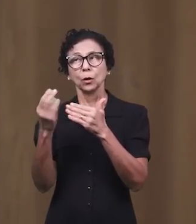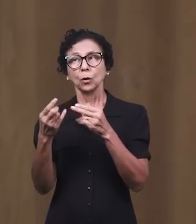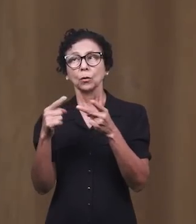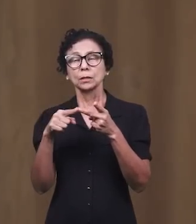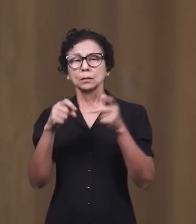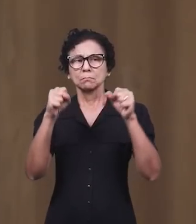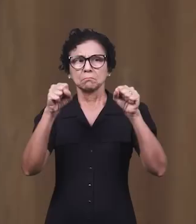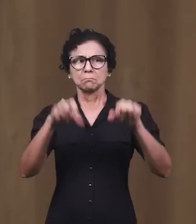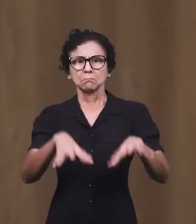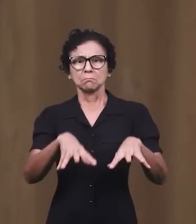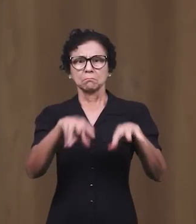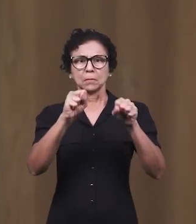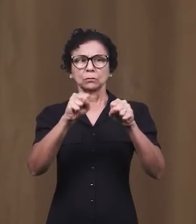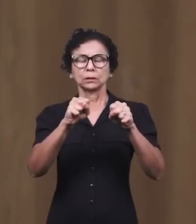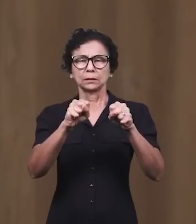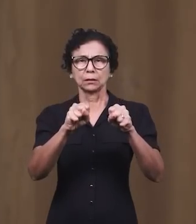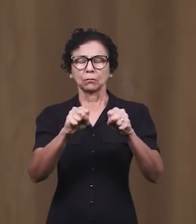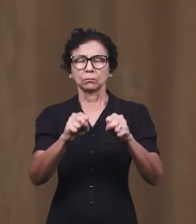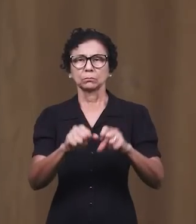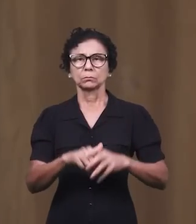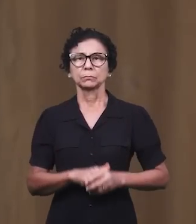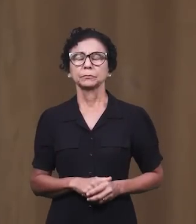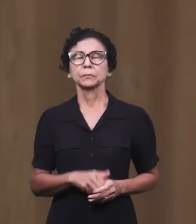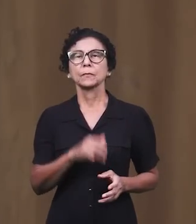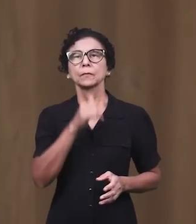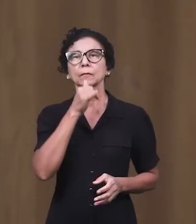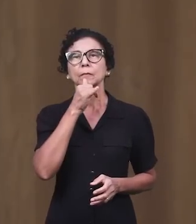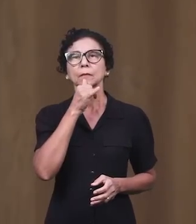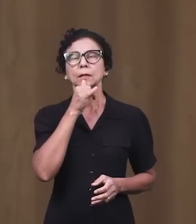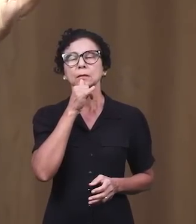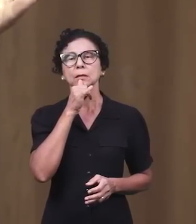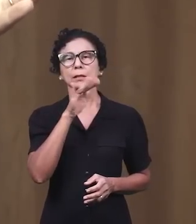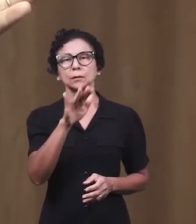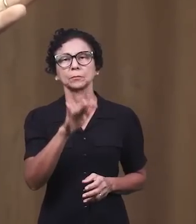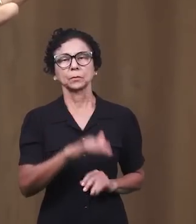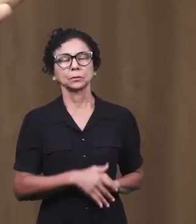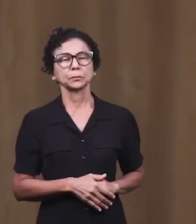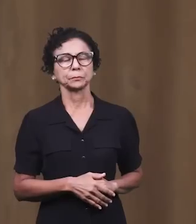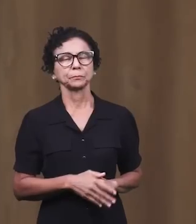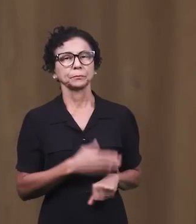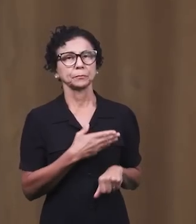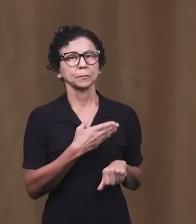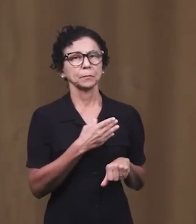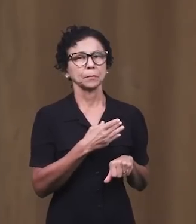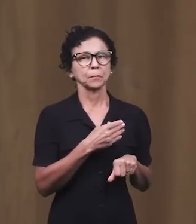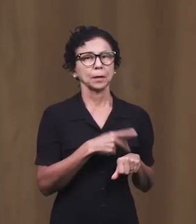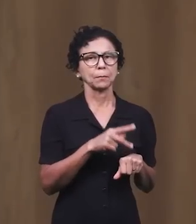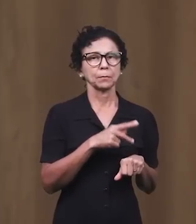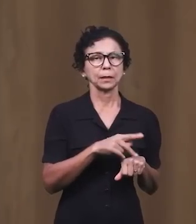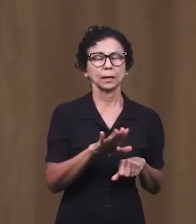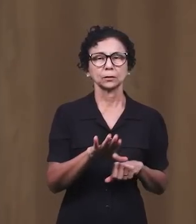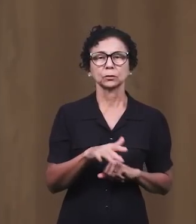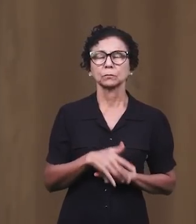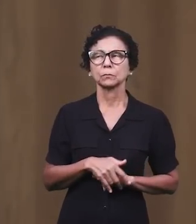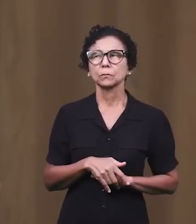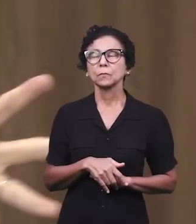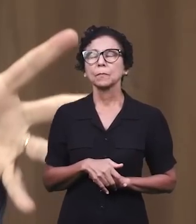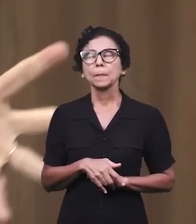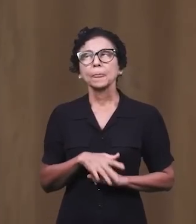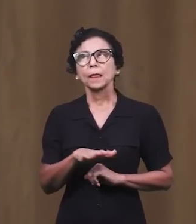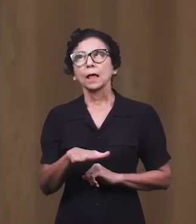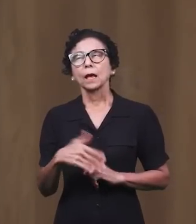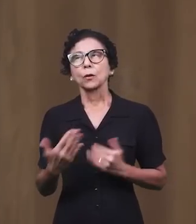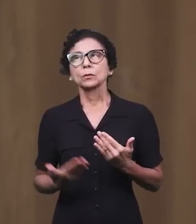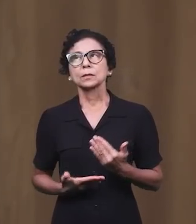vai utilizar isso. Então você tem, por exemplo, vamos dar um exemplo prático, pastor Josias, um servo do Senhor que o